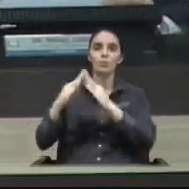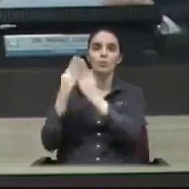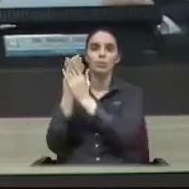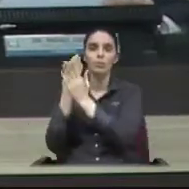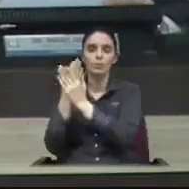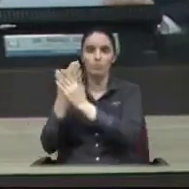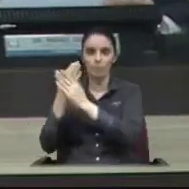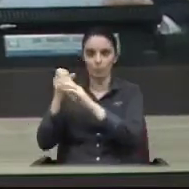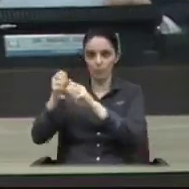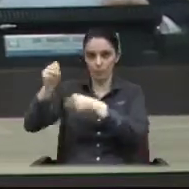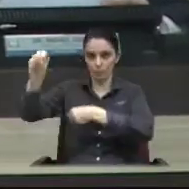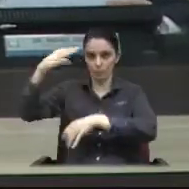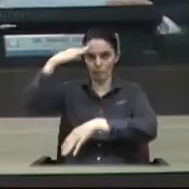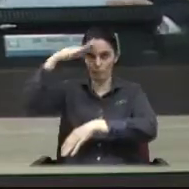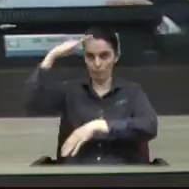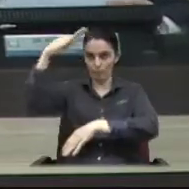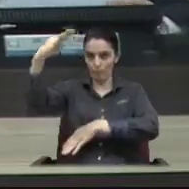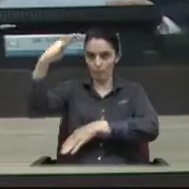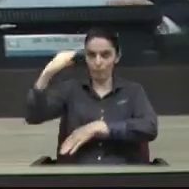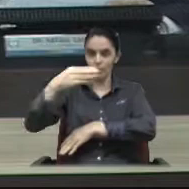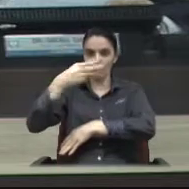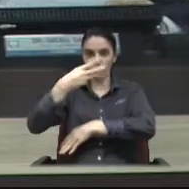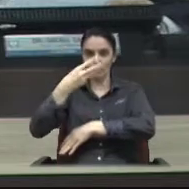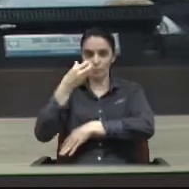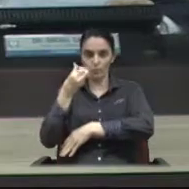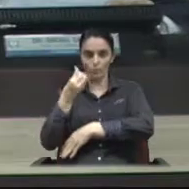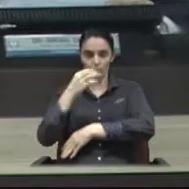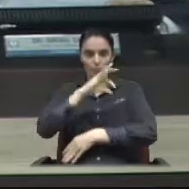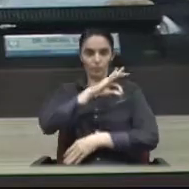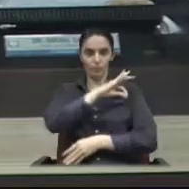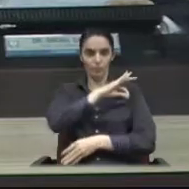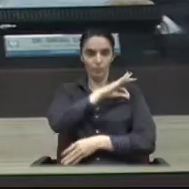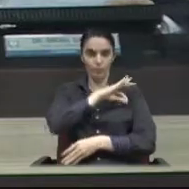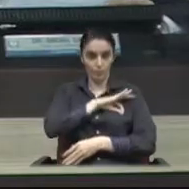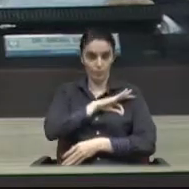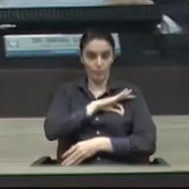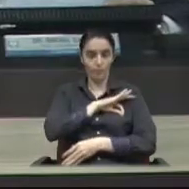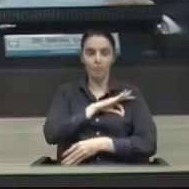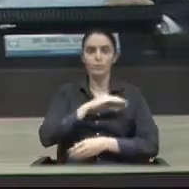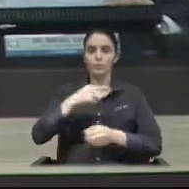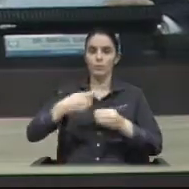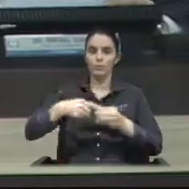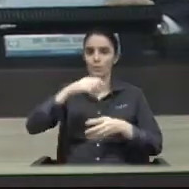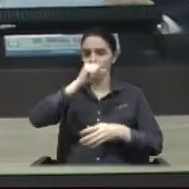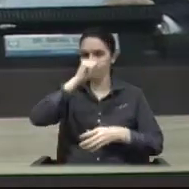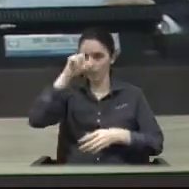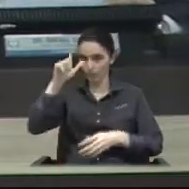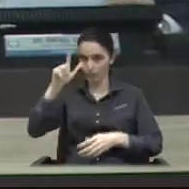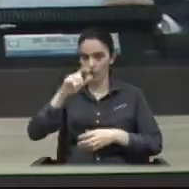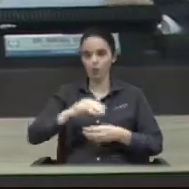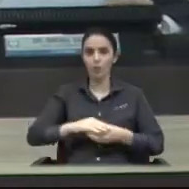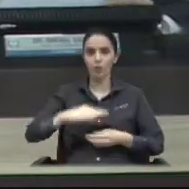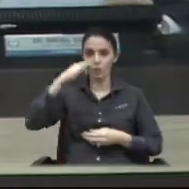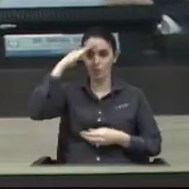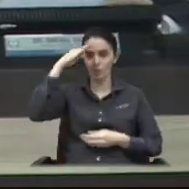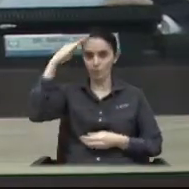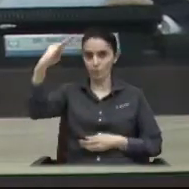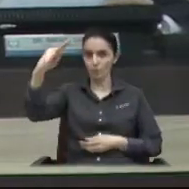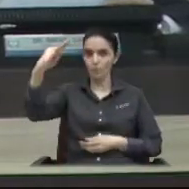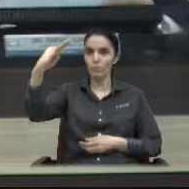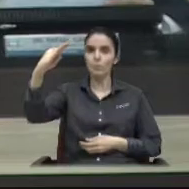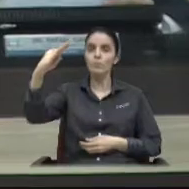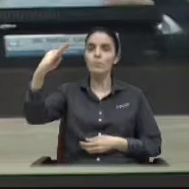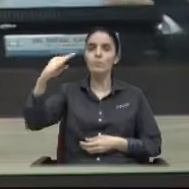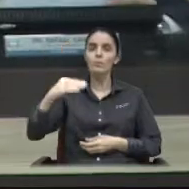formação de soldados do 36º batalhão da polícia militar do interior em limeira ea soldado pm